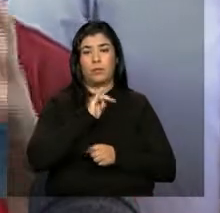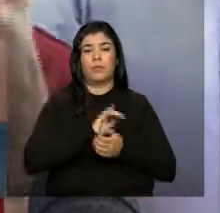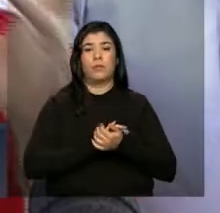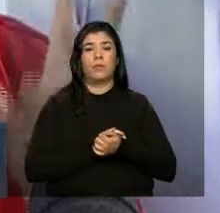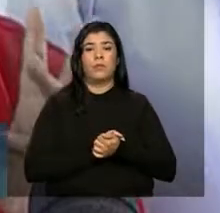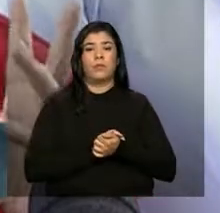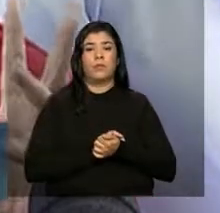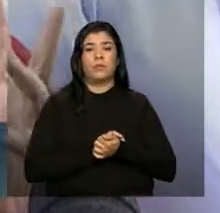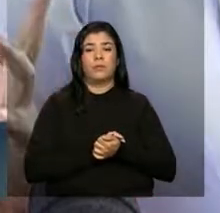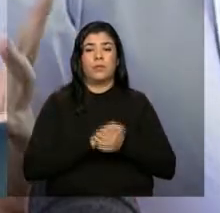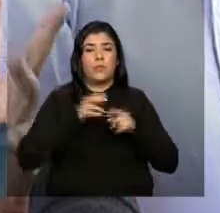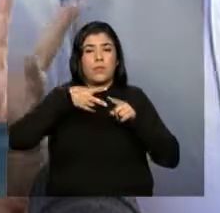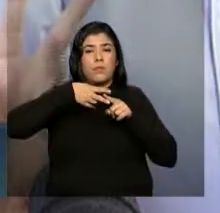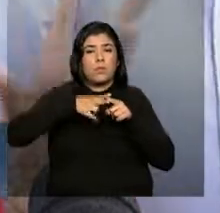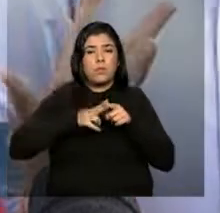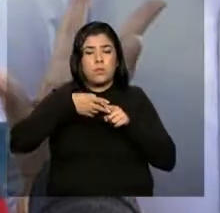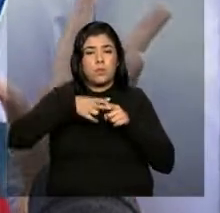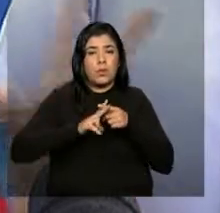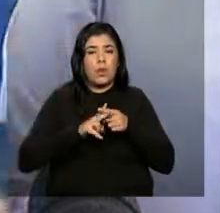nós fizemos um ajuste,